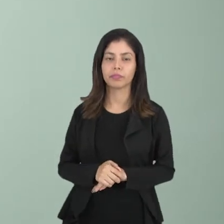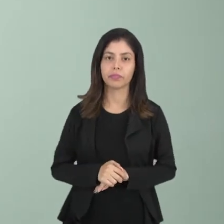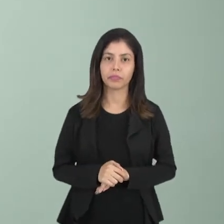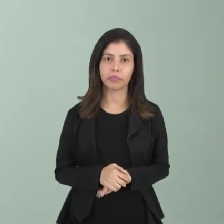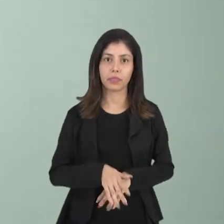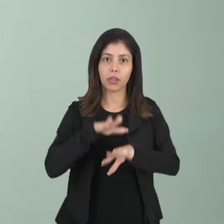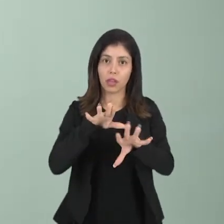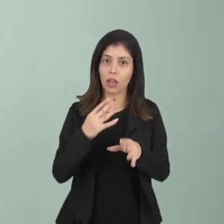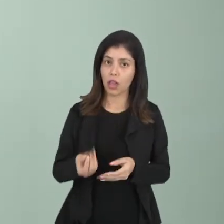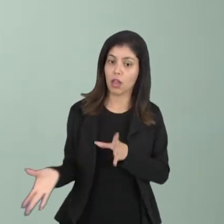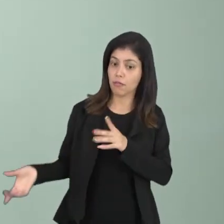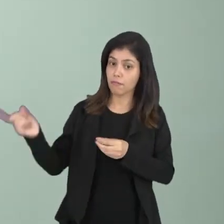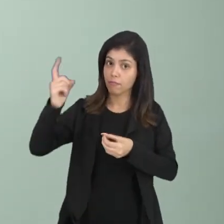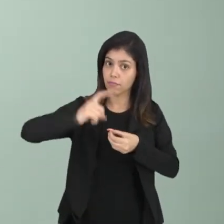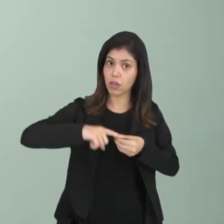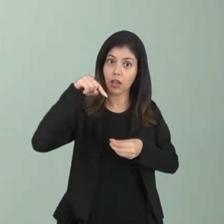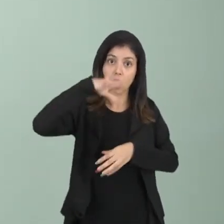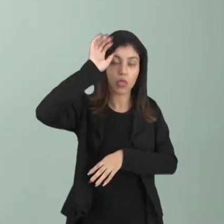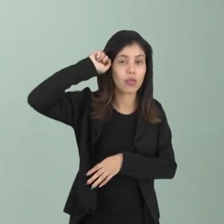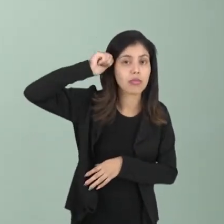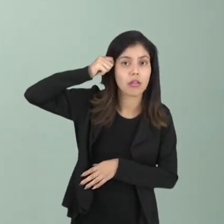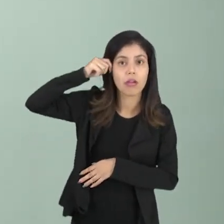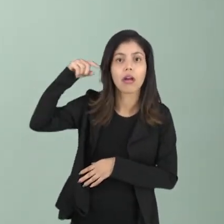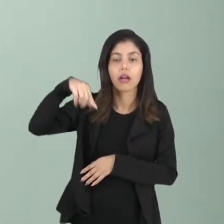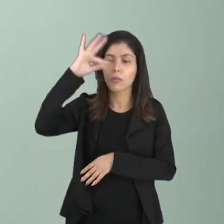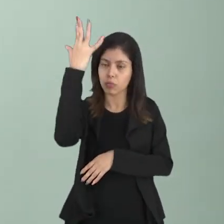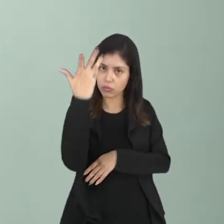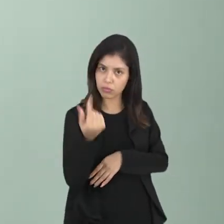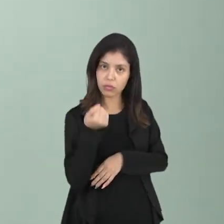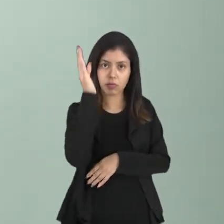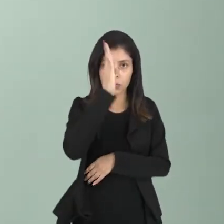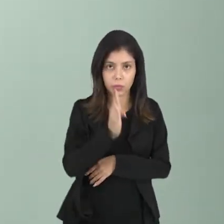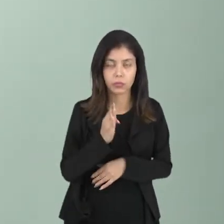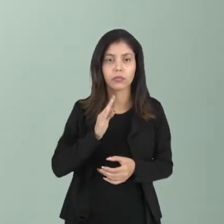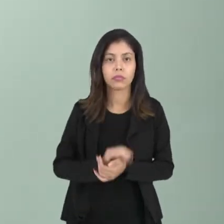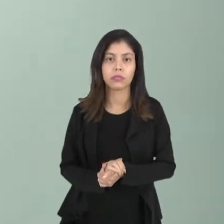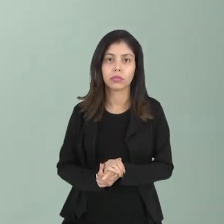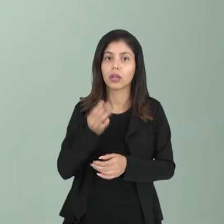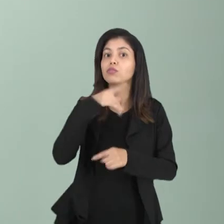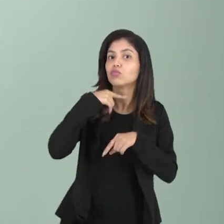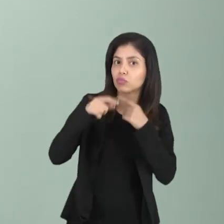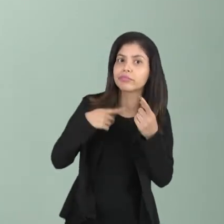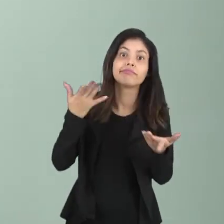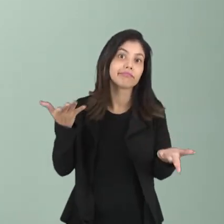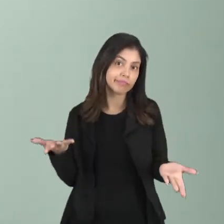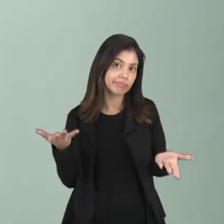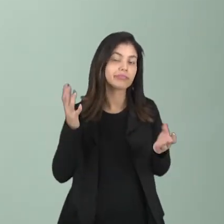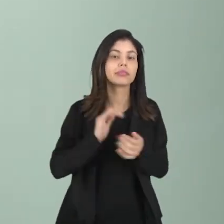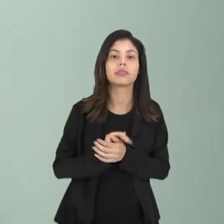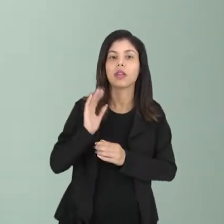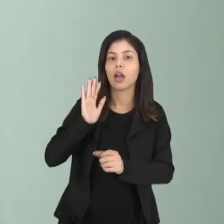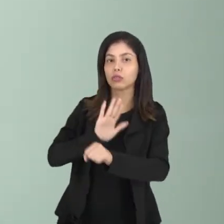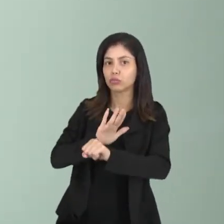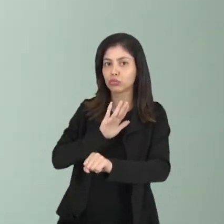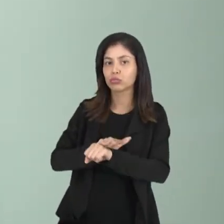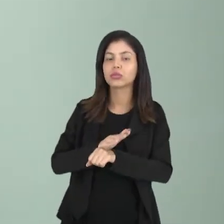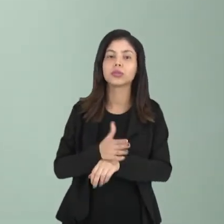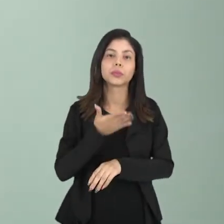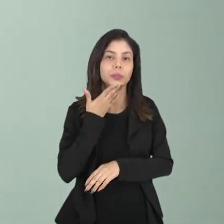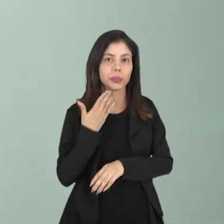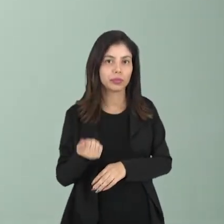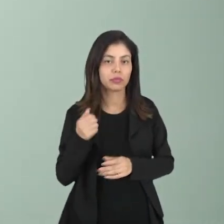país. Então, a vinda do negro africano para o Brasil, sem sombra de dúvidas, contribuiu de